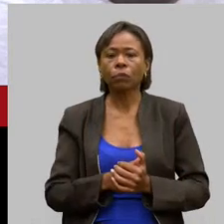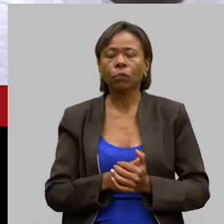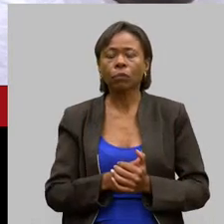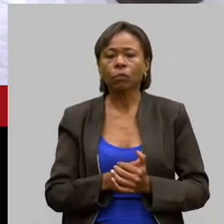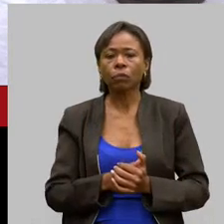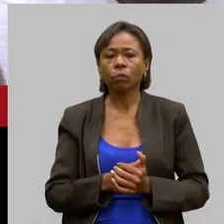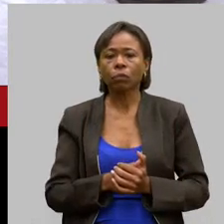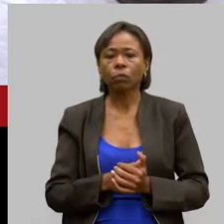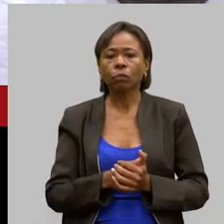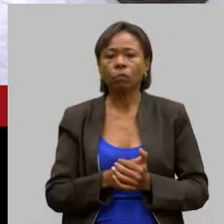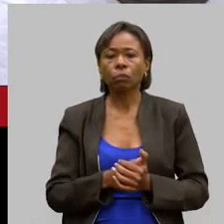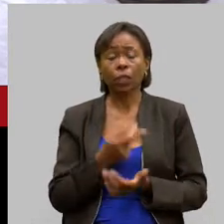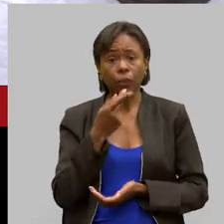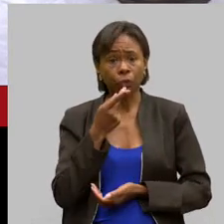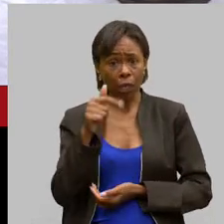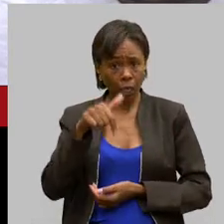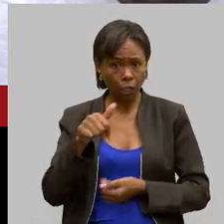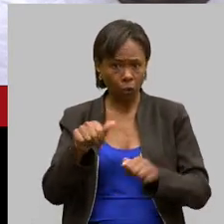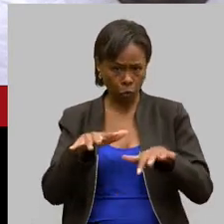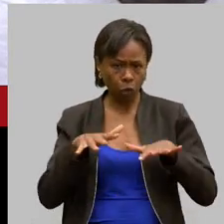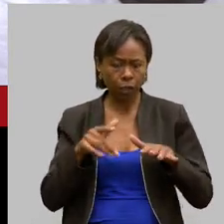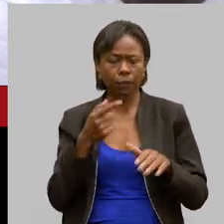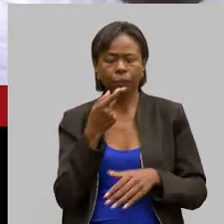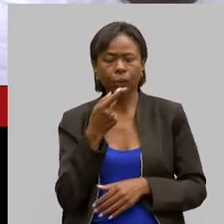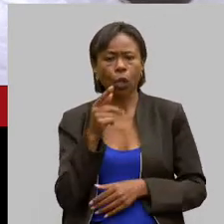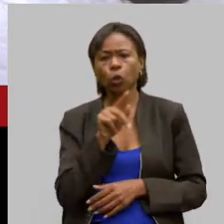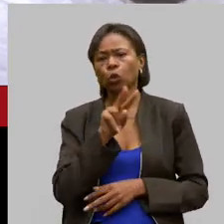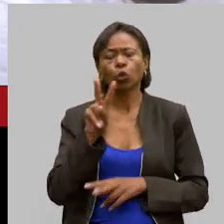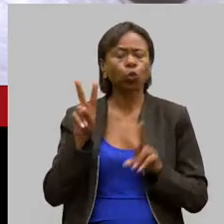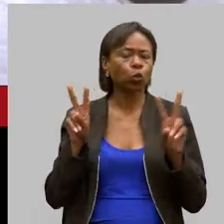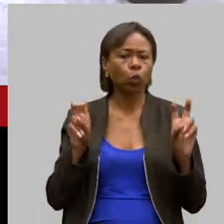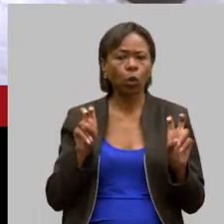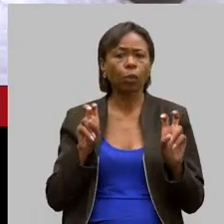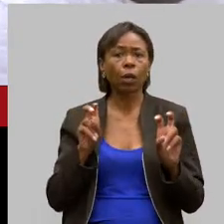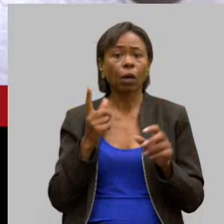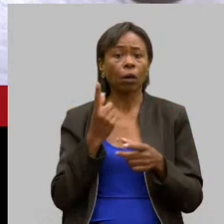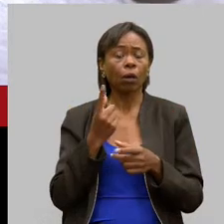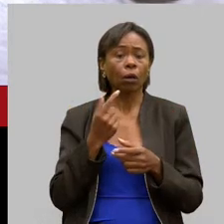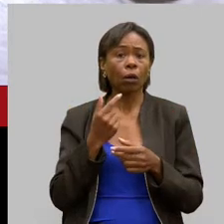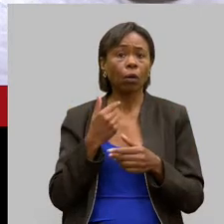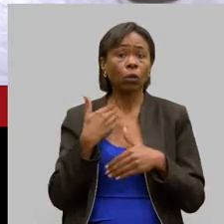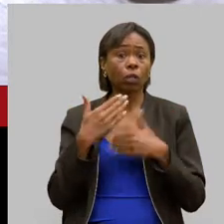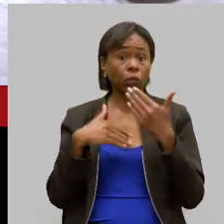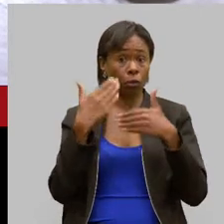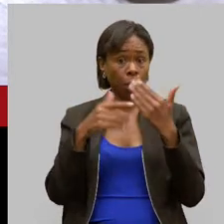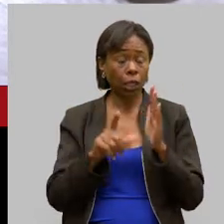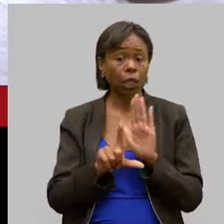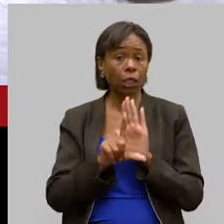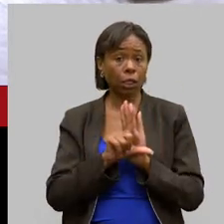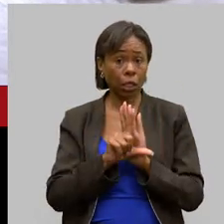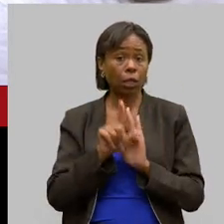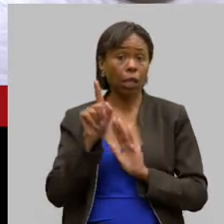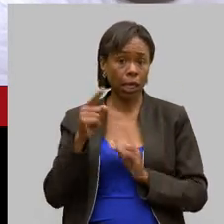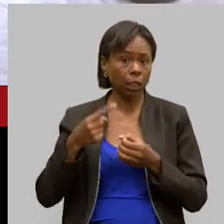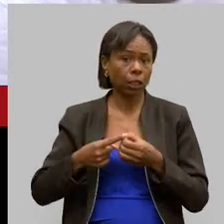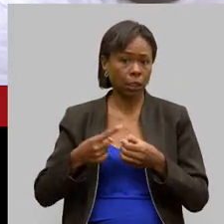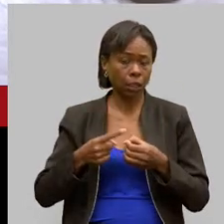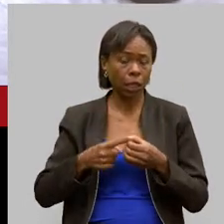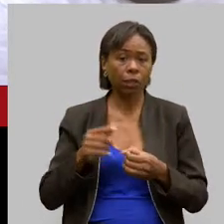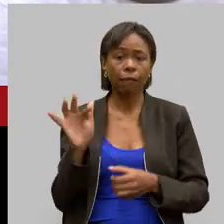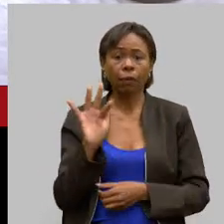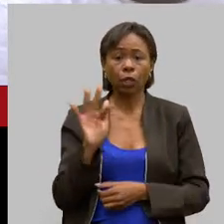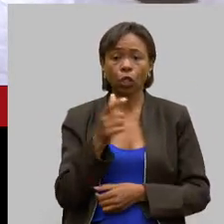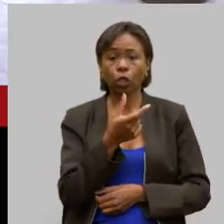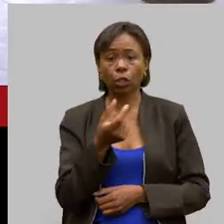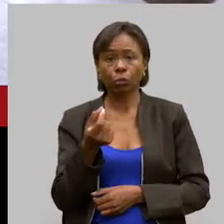audiência pública um avanço na legislação Municipal de Carmen do Cajuru que em fevereiro de foi